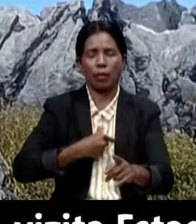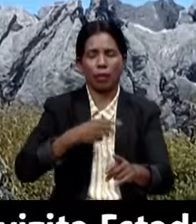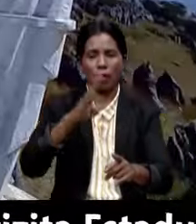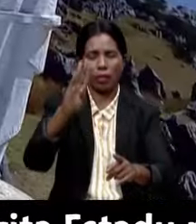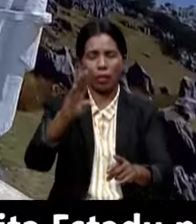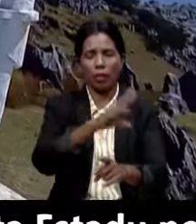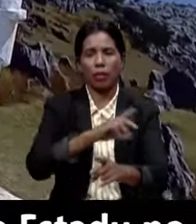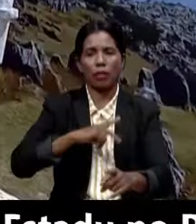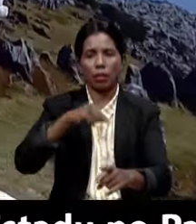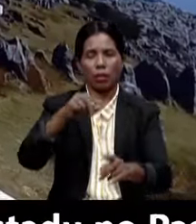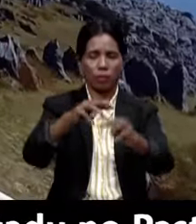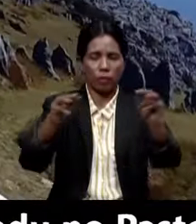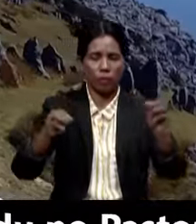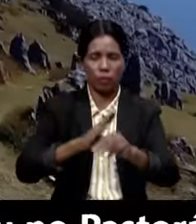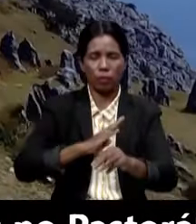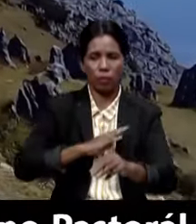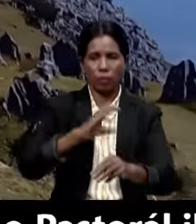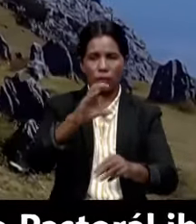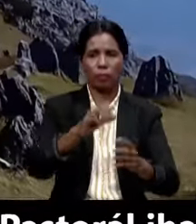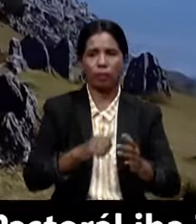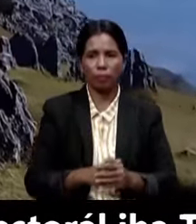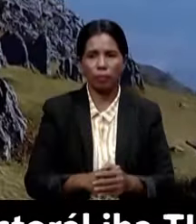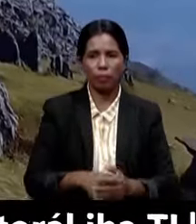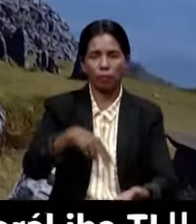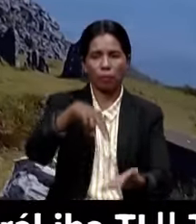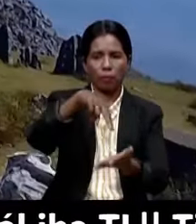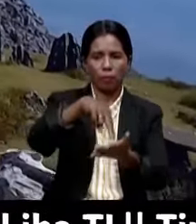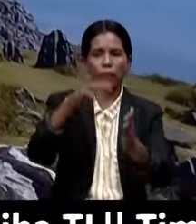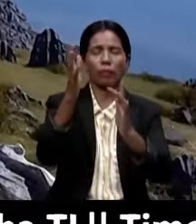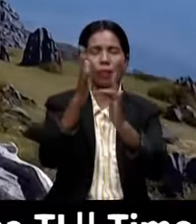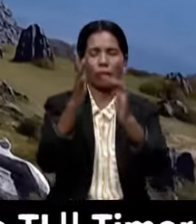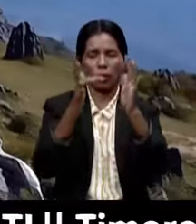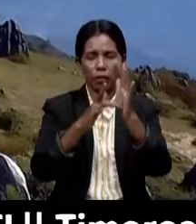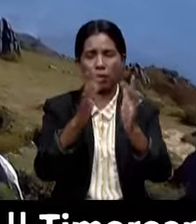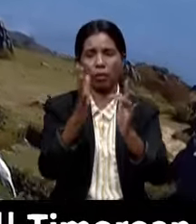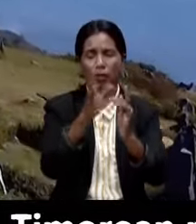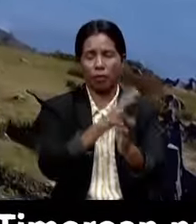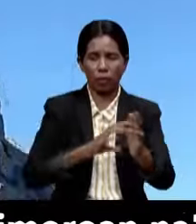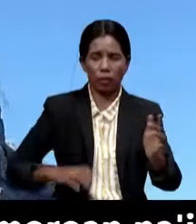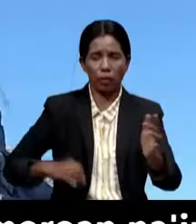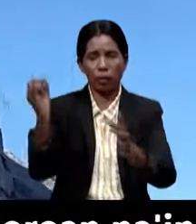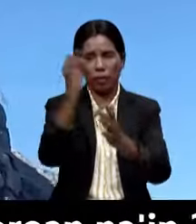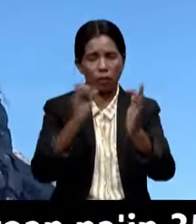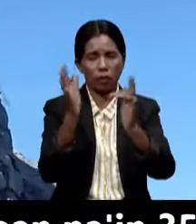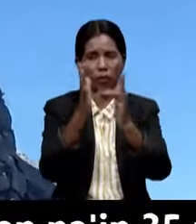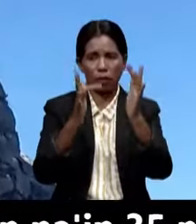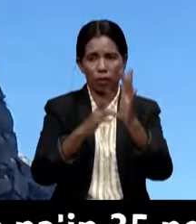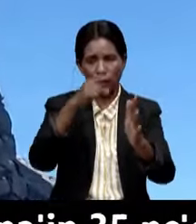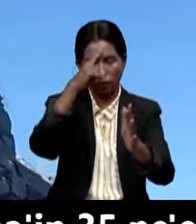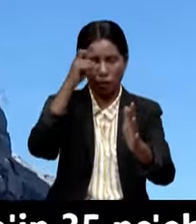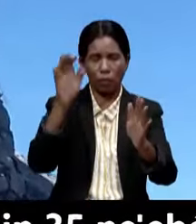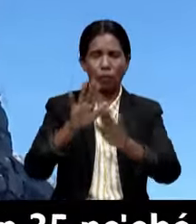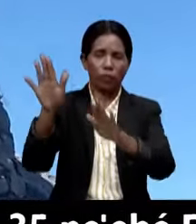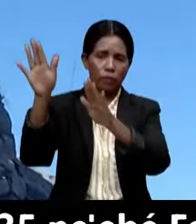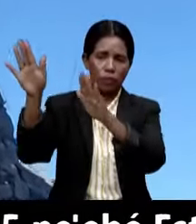posto Kelikai, município Baucau. Razão hari estátua Cristo Liurai e a foho Matibian nyatutun tamba foho Matibian